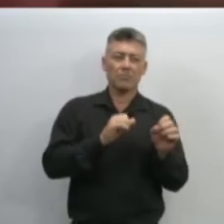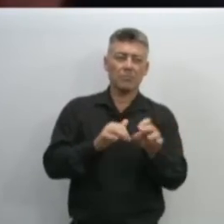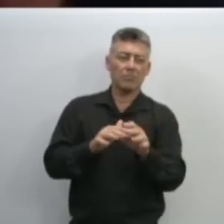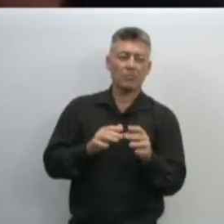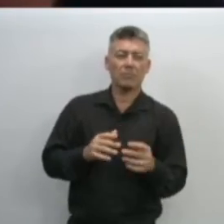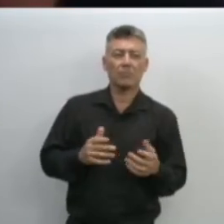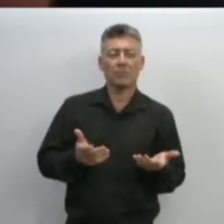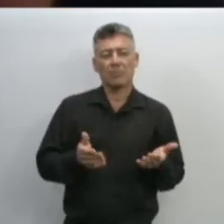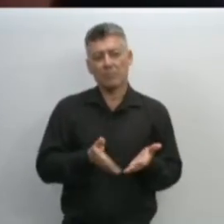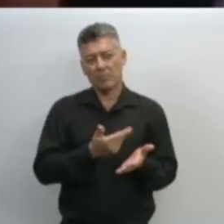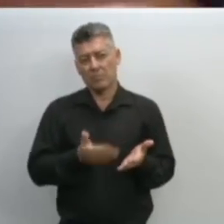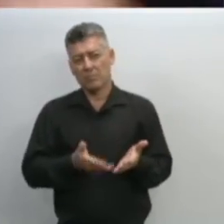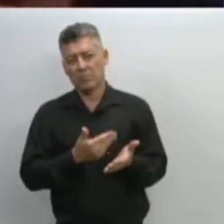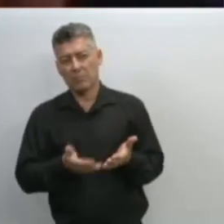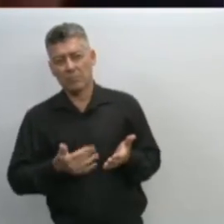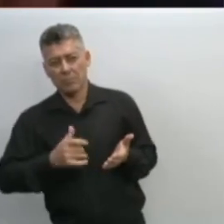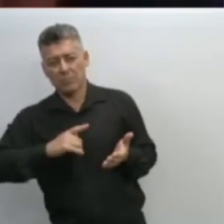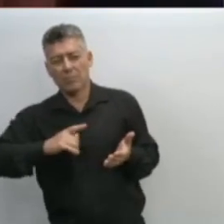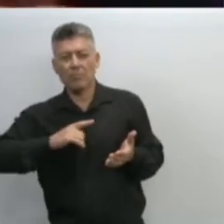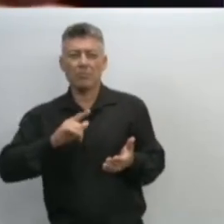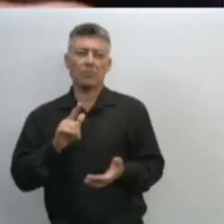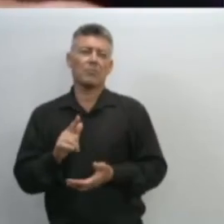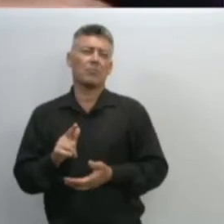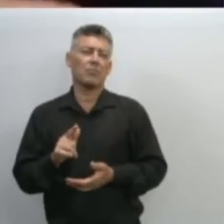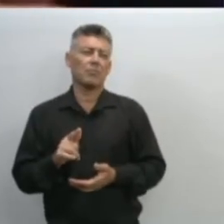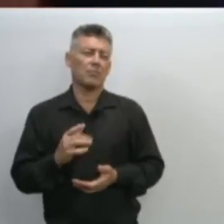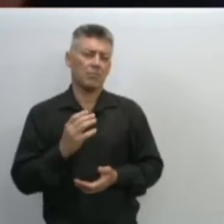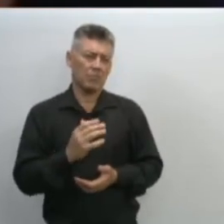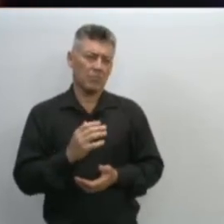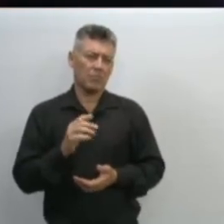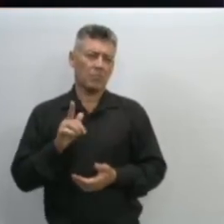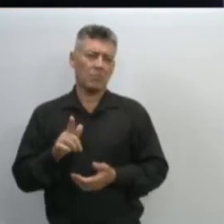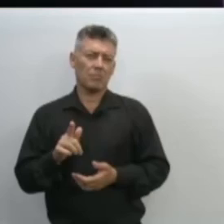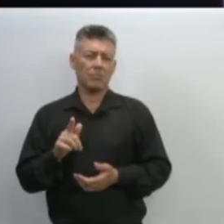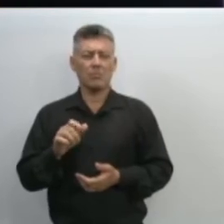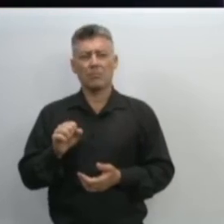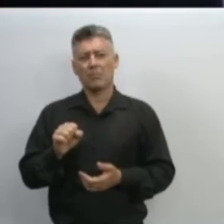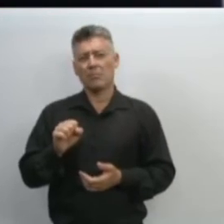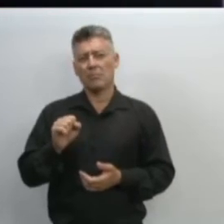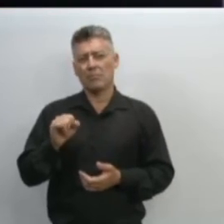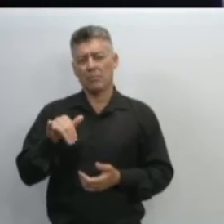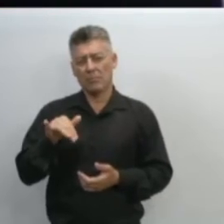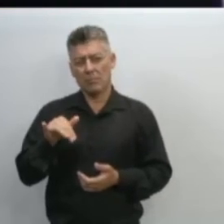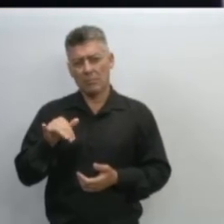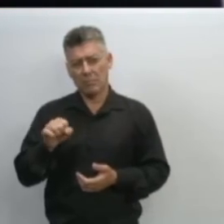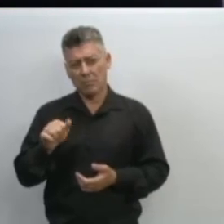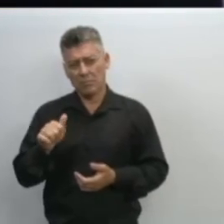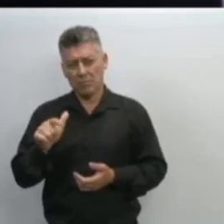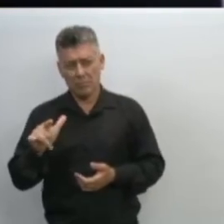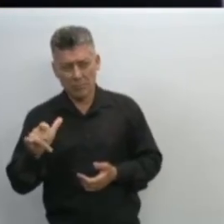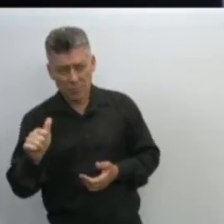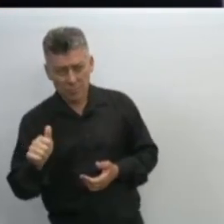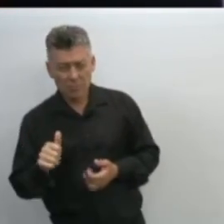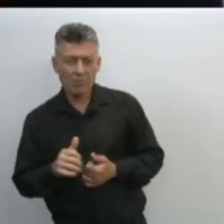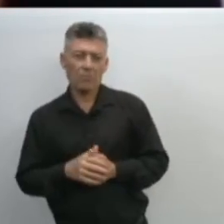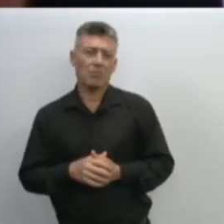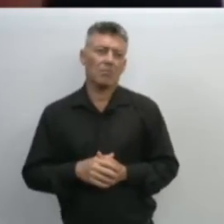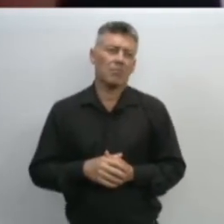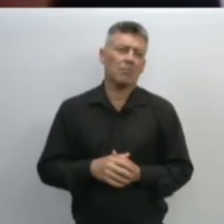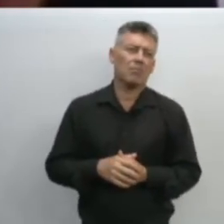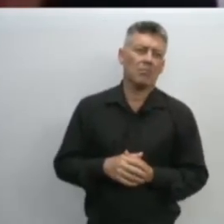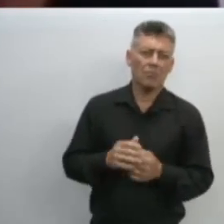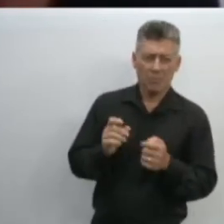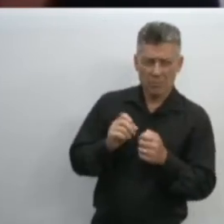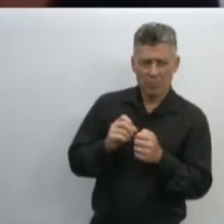um livro, né? Casa Grande Senzala, no qual o Fernando Henrique Cardoso fez uma